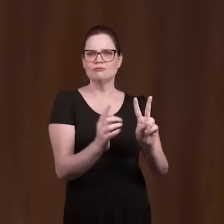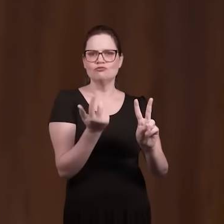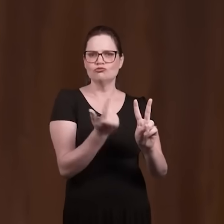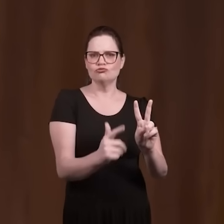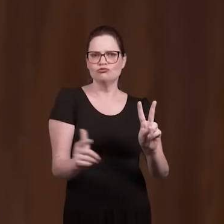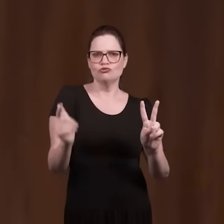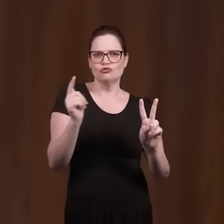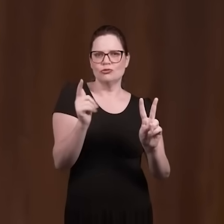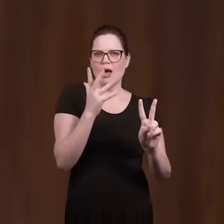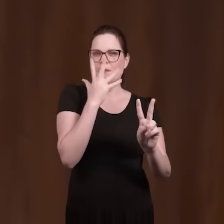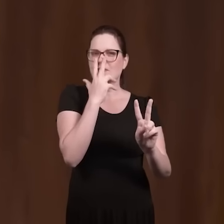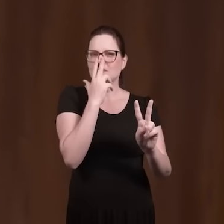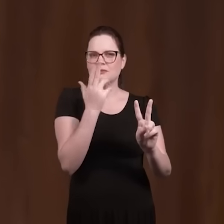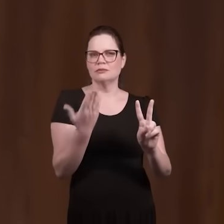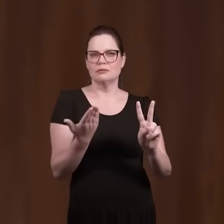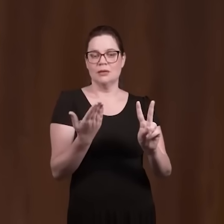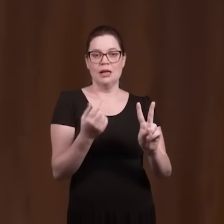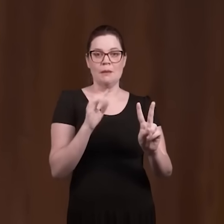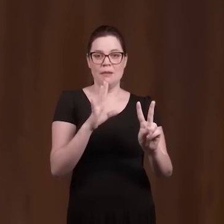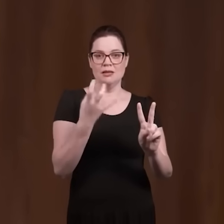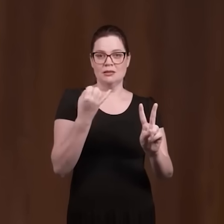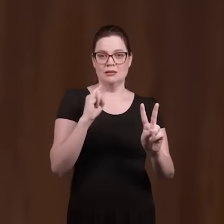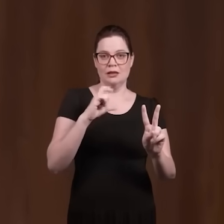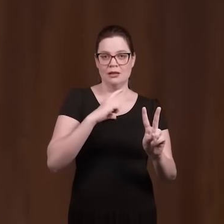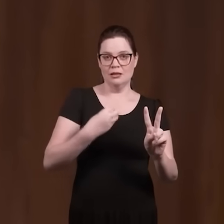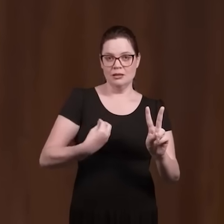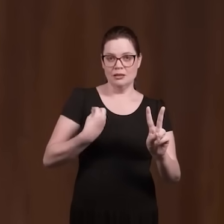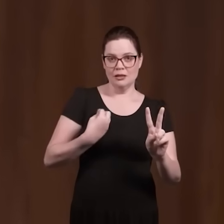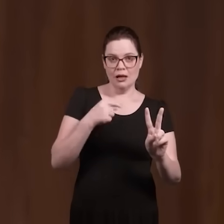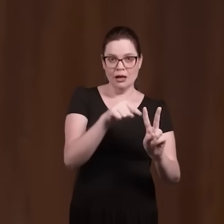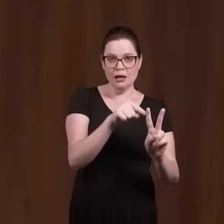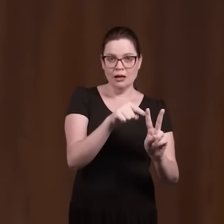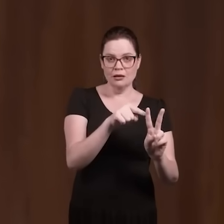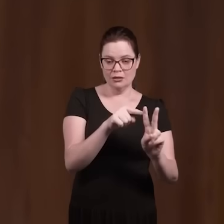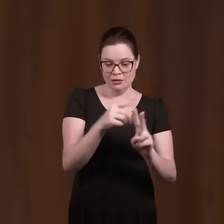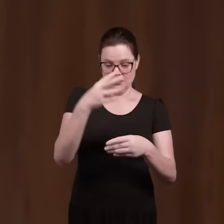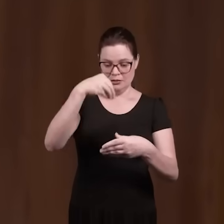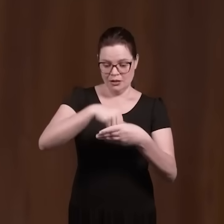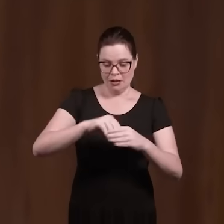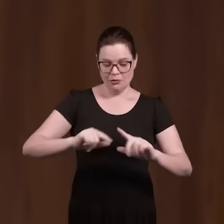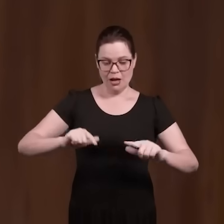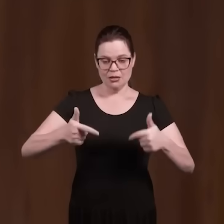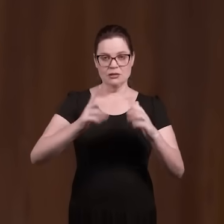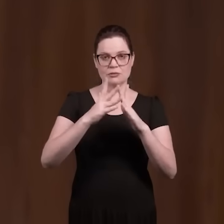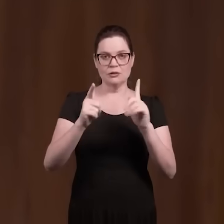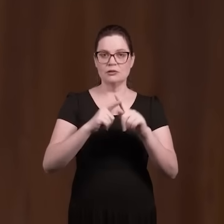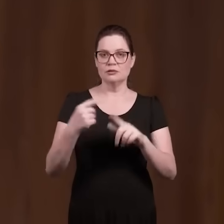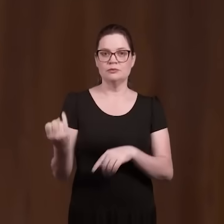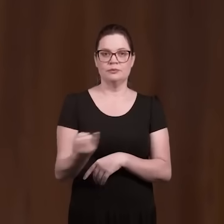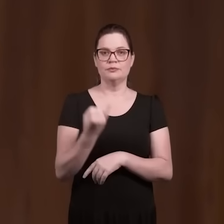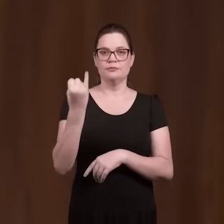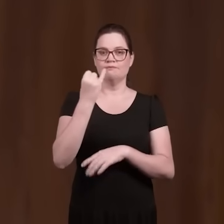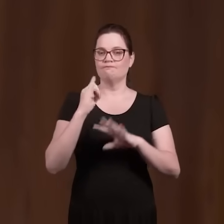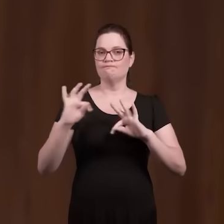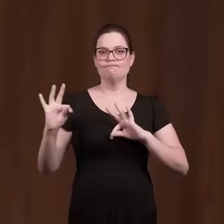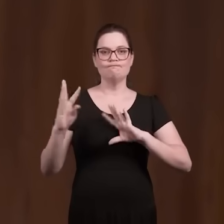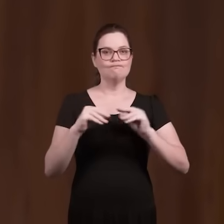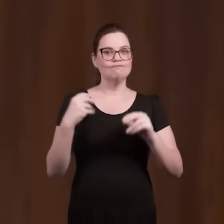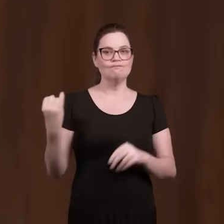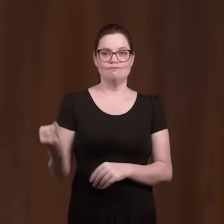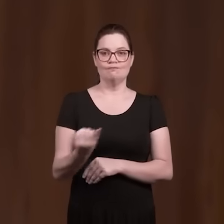especial na vida da igreja e se eles estão ali, eles têm uma importância vital para todo